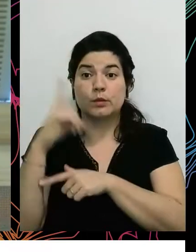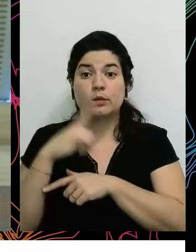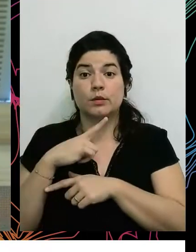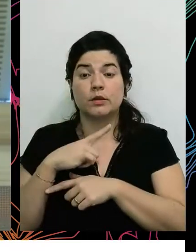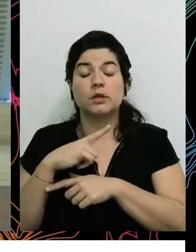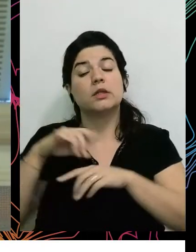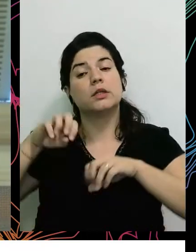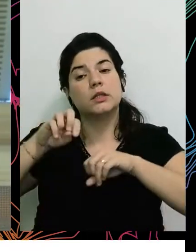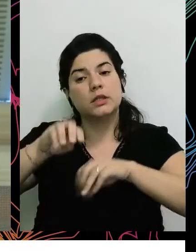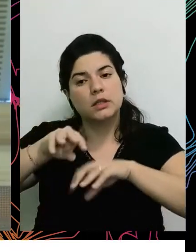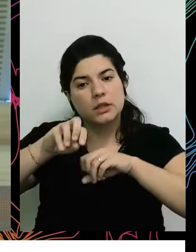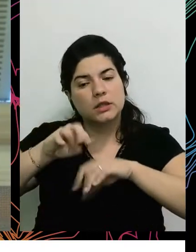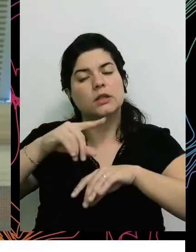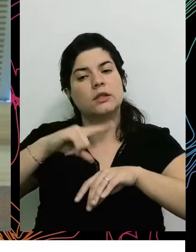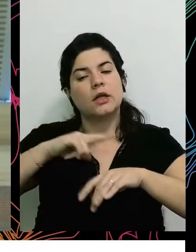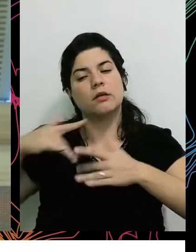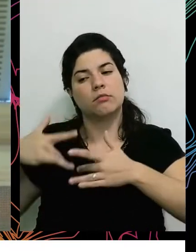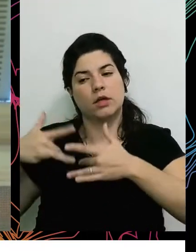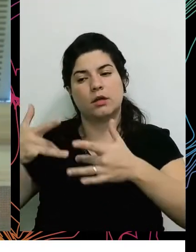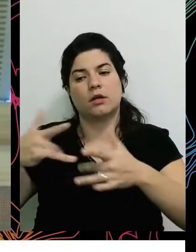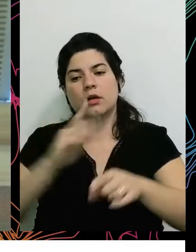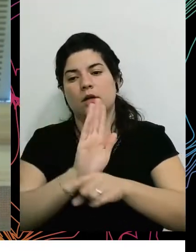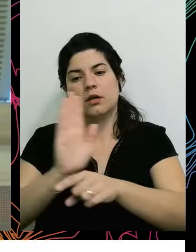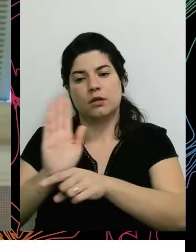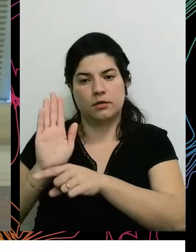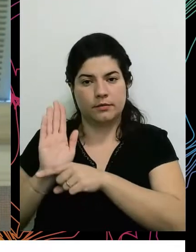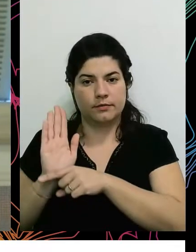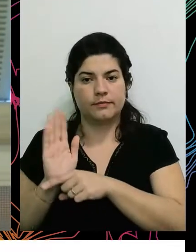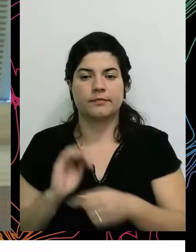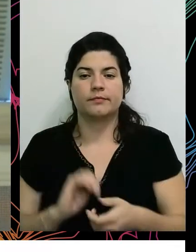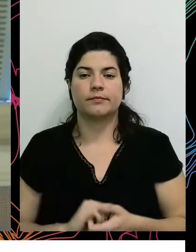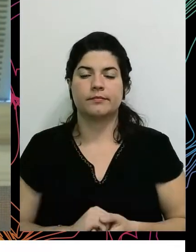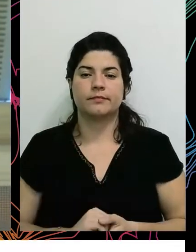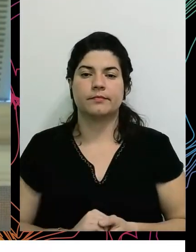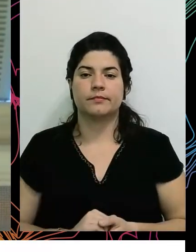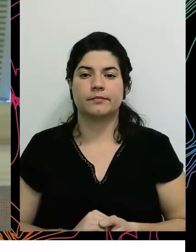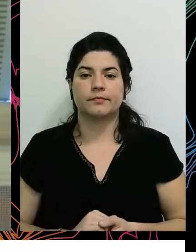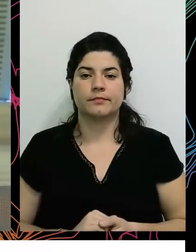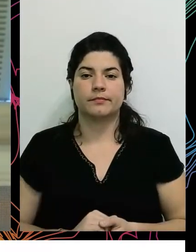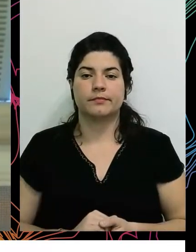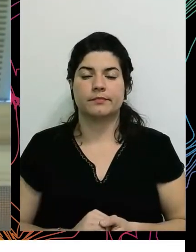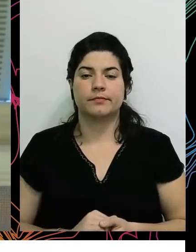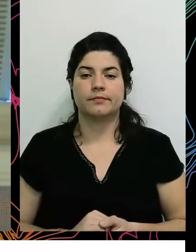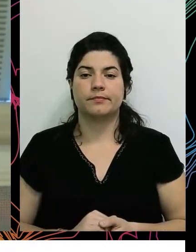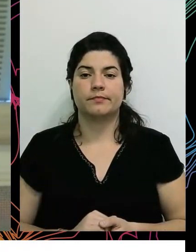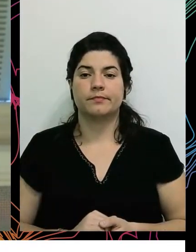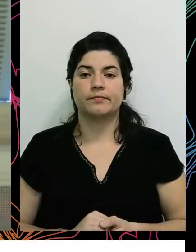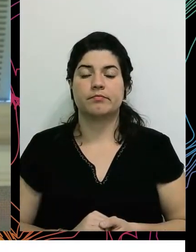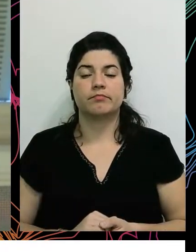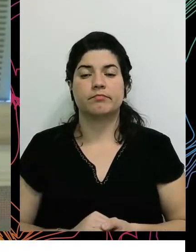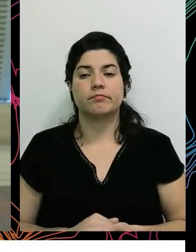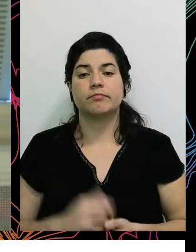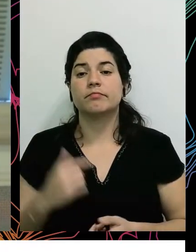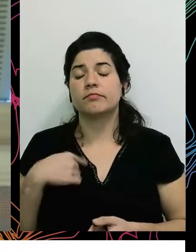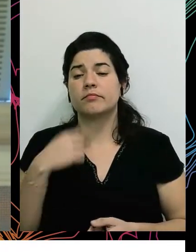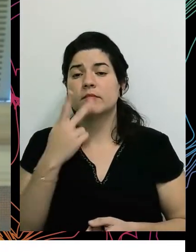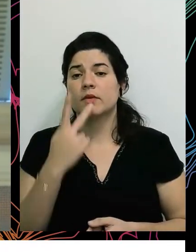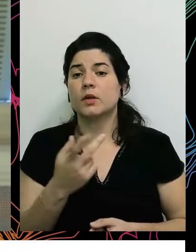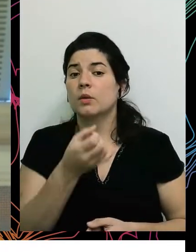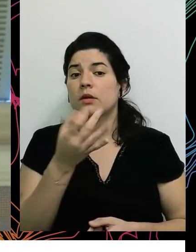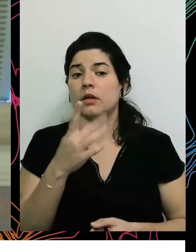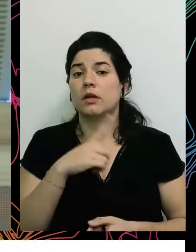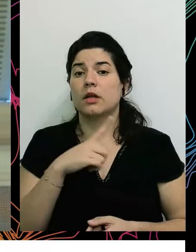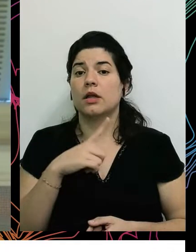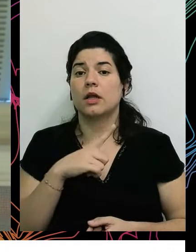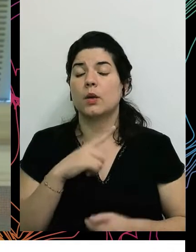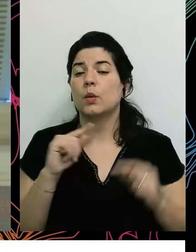na generosidade, não? Eu falaria que quantas vezes a pessoa mais admirada por qualquer um é a mãe, e